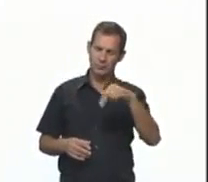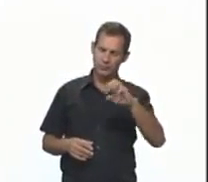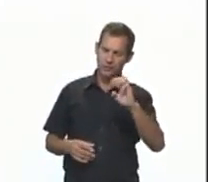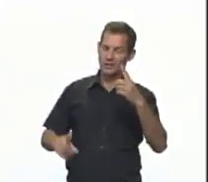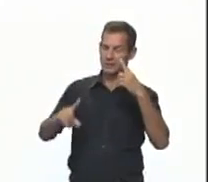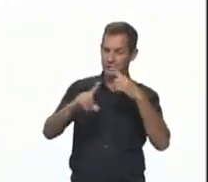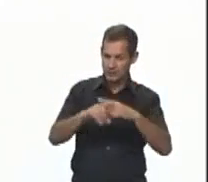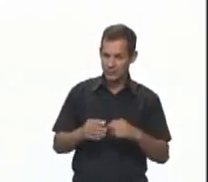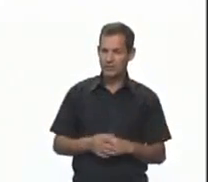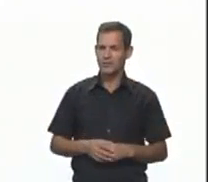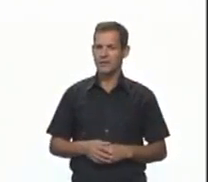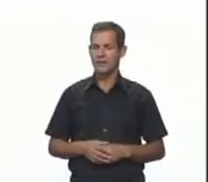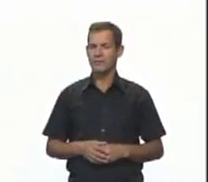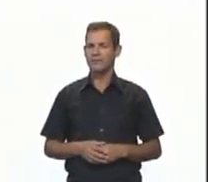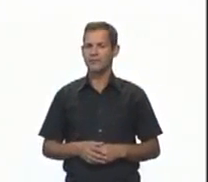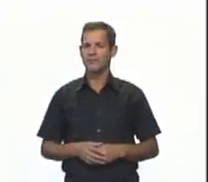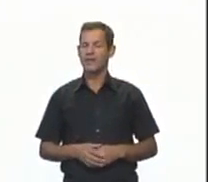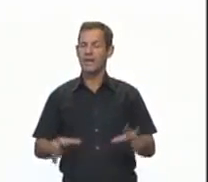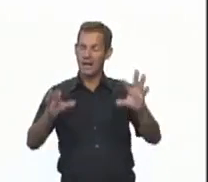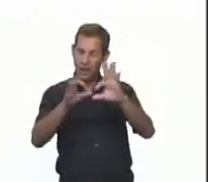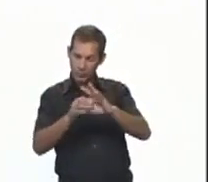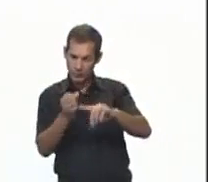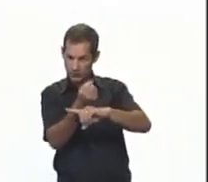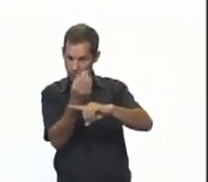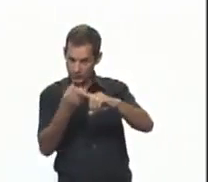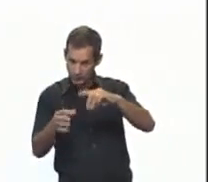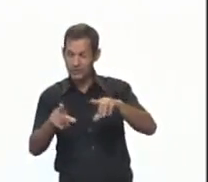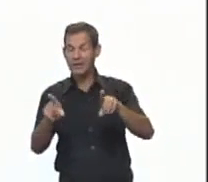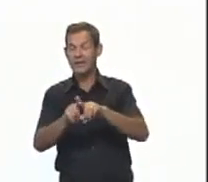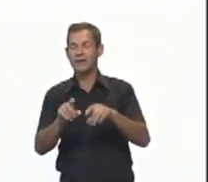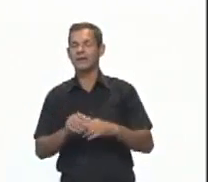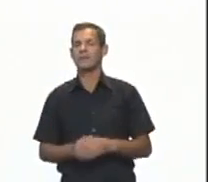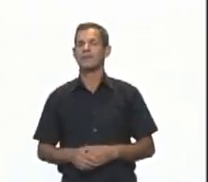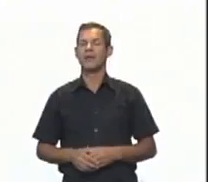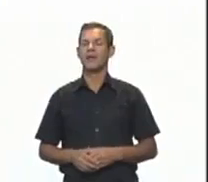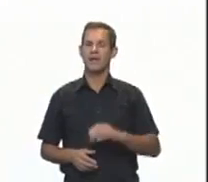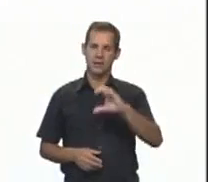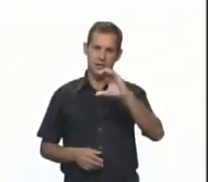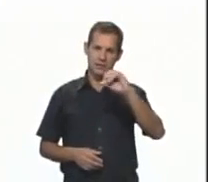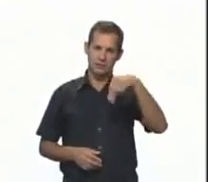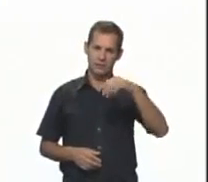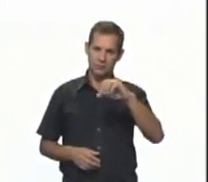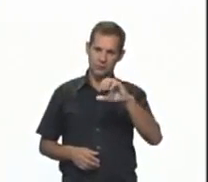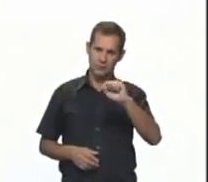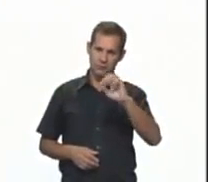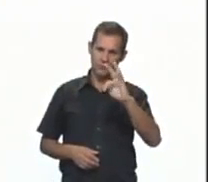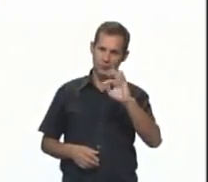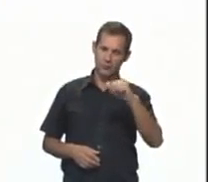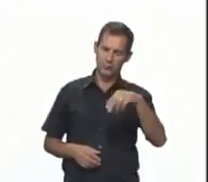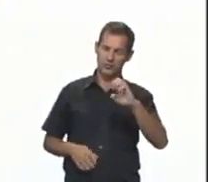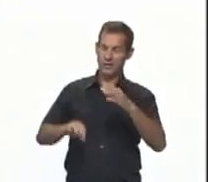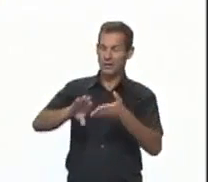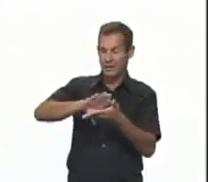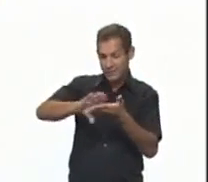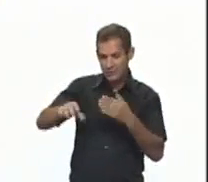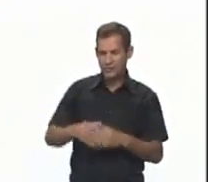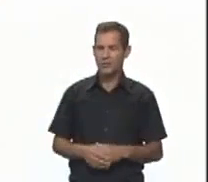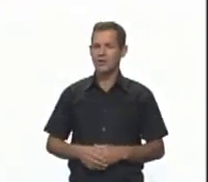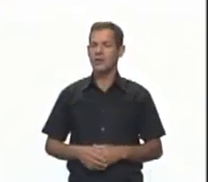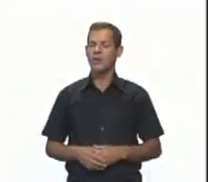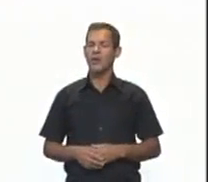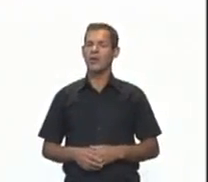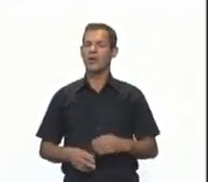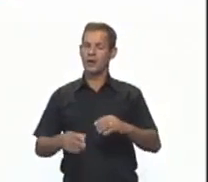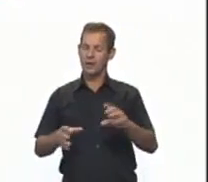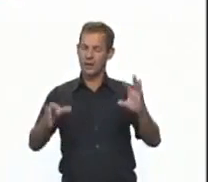disso, é a constante vezes a integral da função. Isso daqui é a constante, então eu tiro ela, integral de e elevado a u